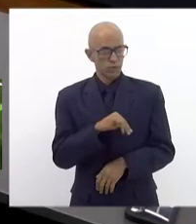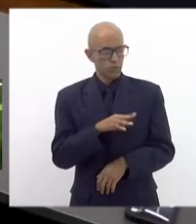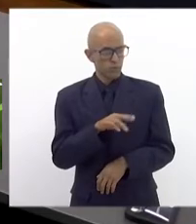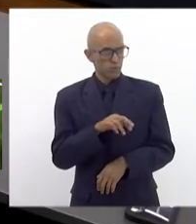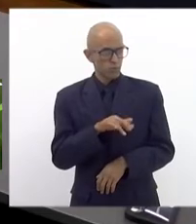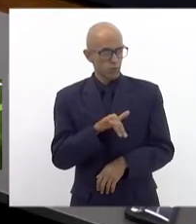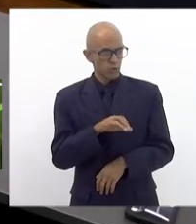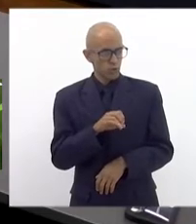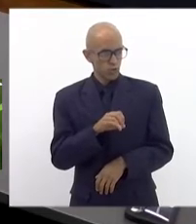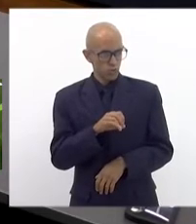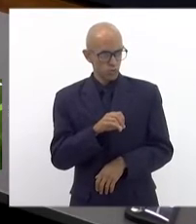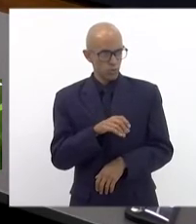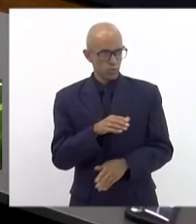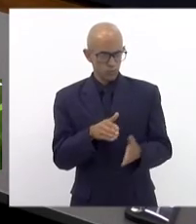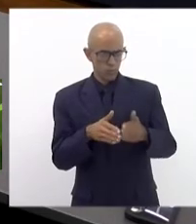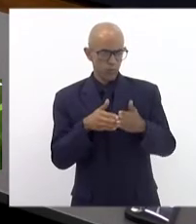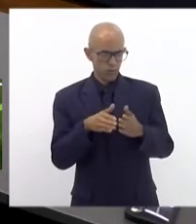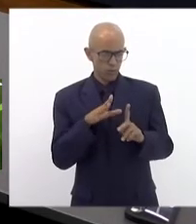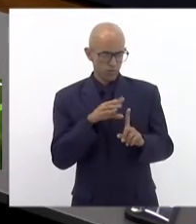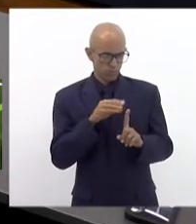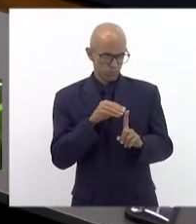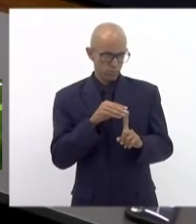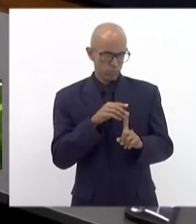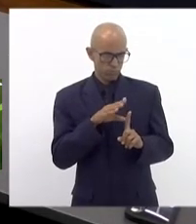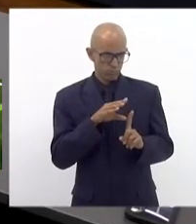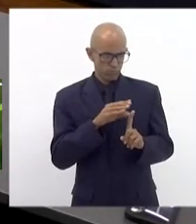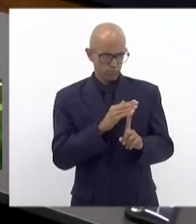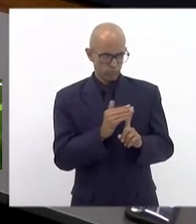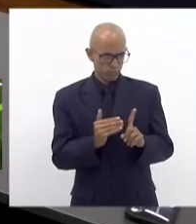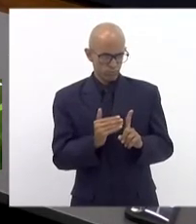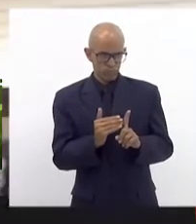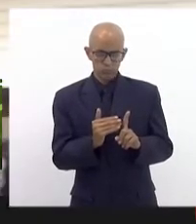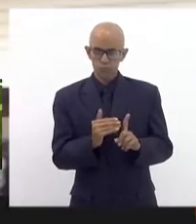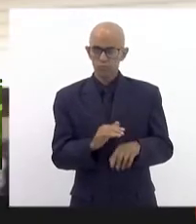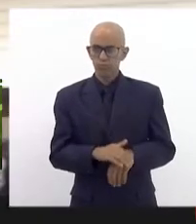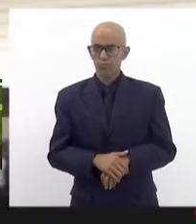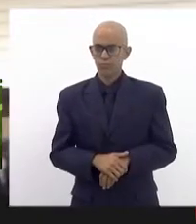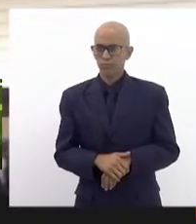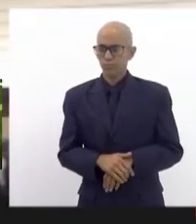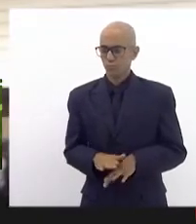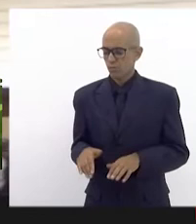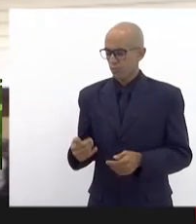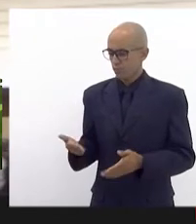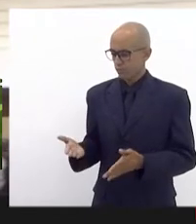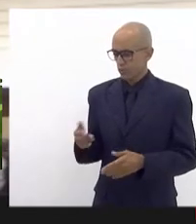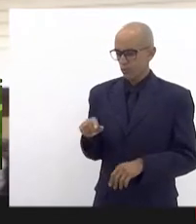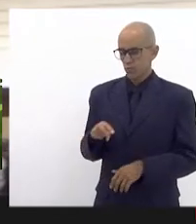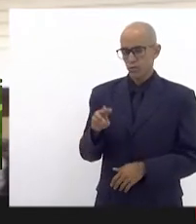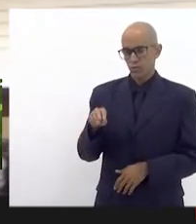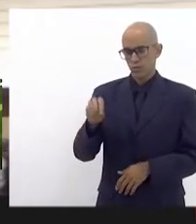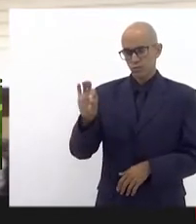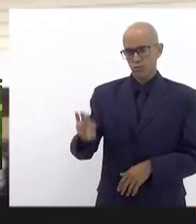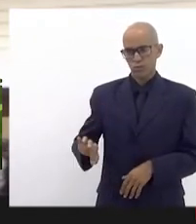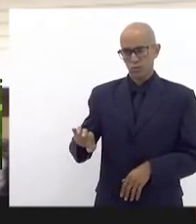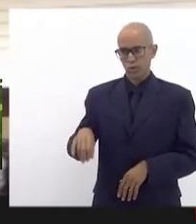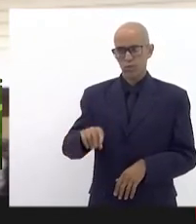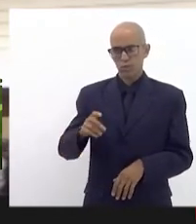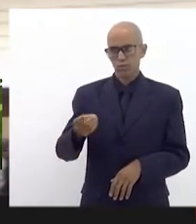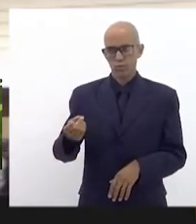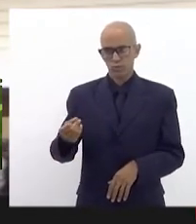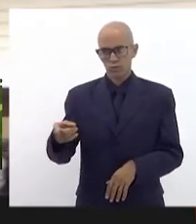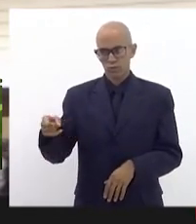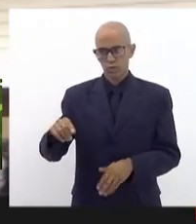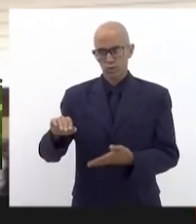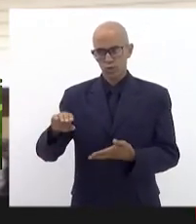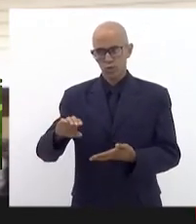Murilo, por favor, fechar o seu microfone, por gentileza. Obrigado, Murilo. Terminando, então. Pelo menos 30% de